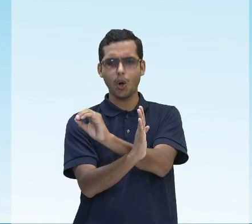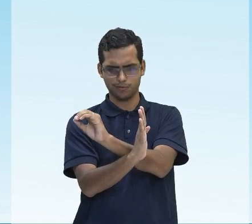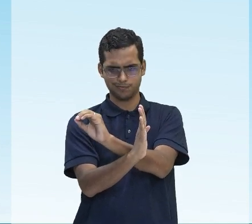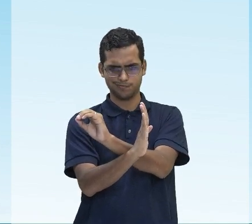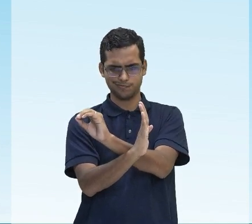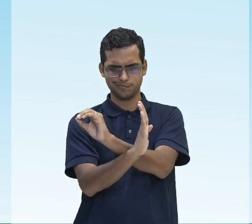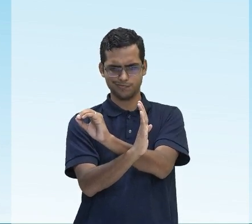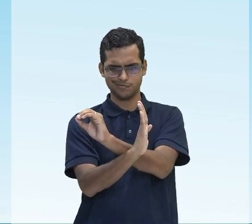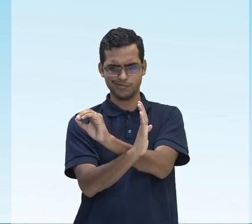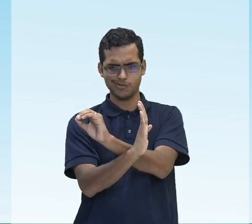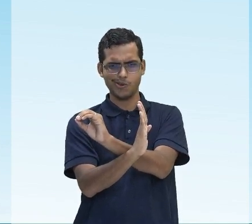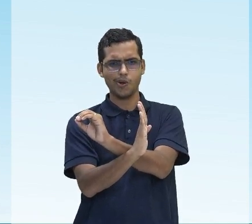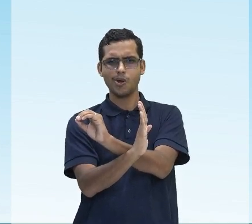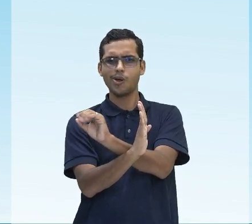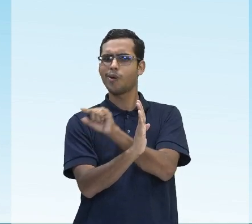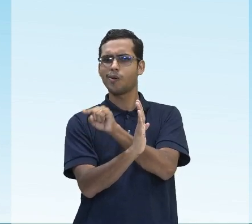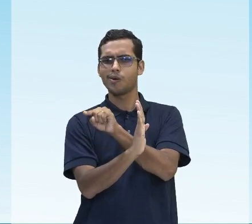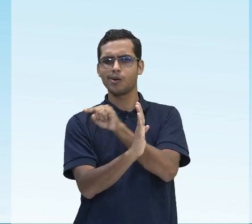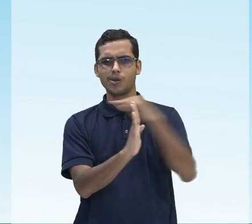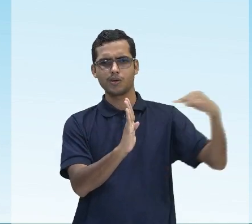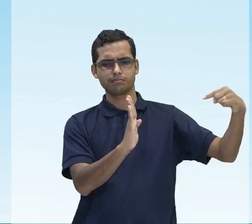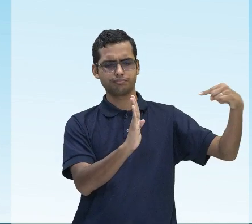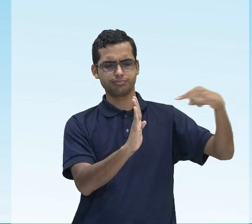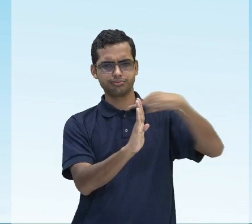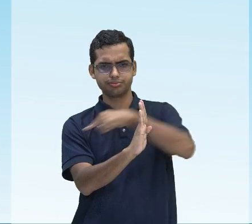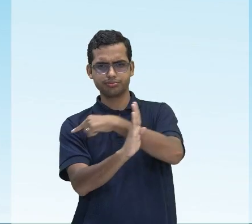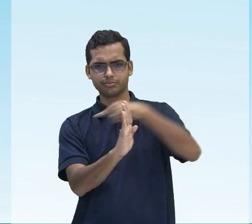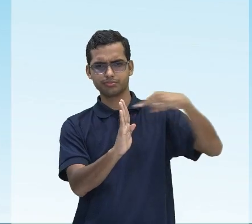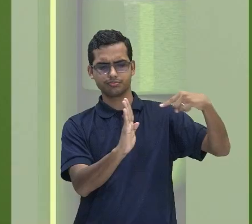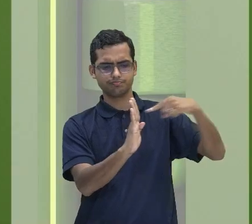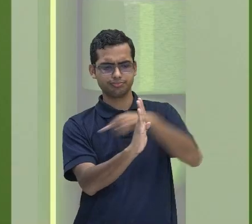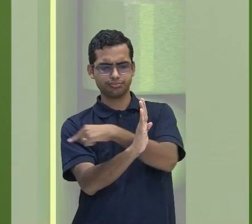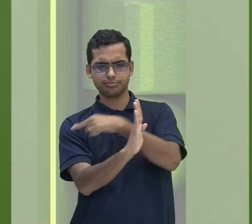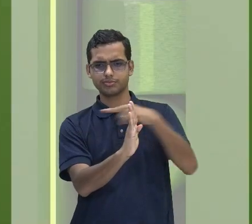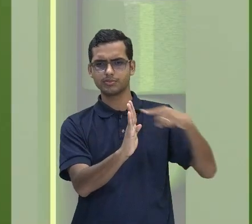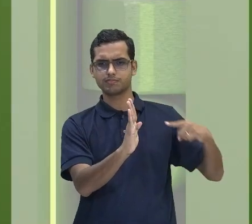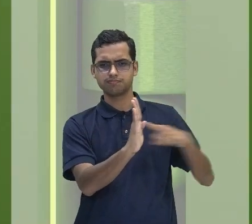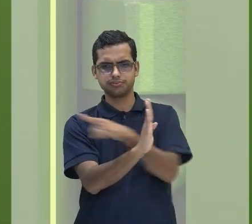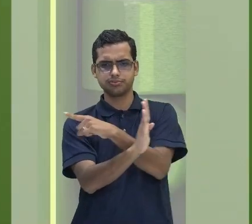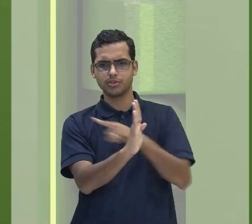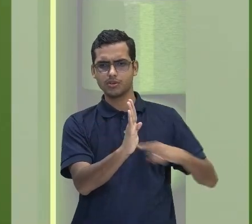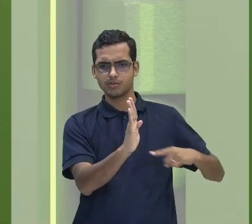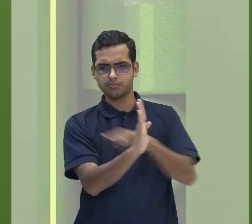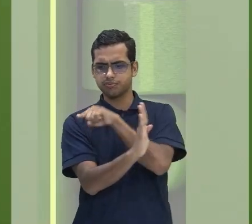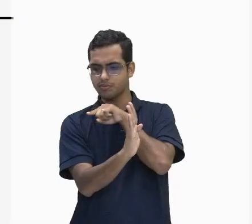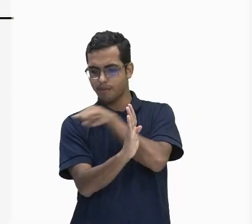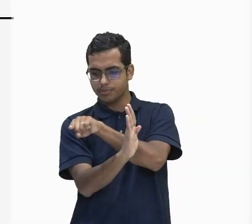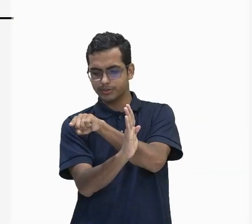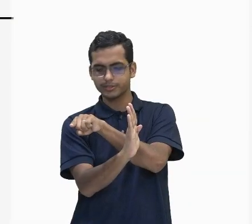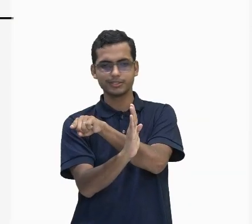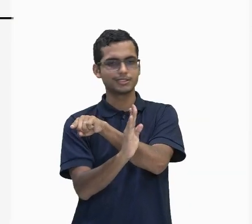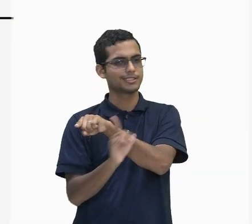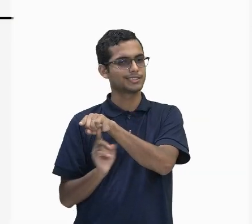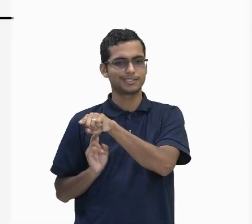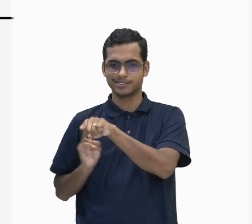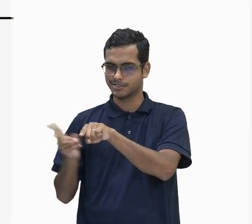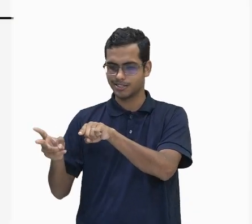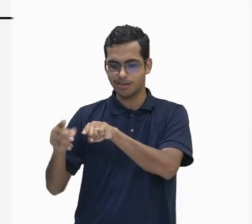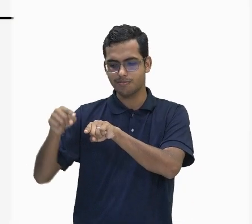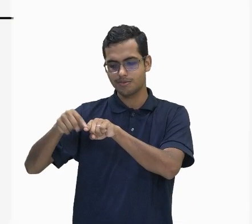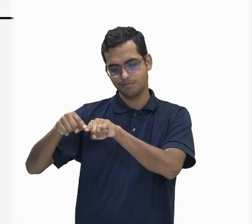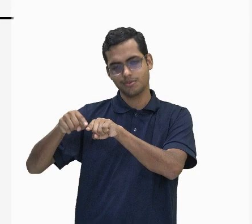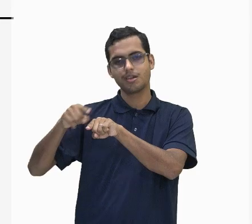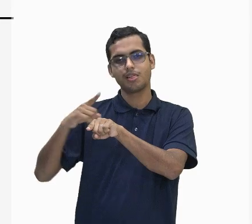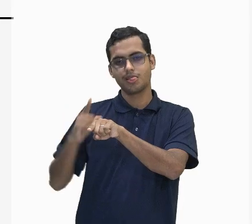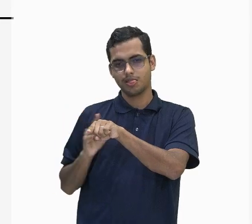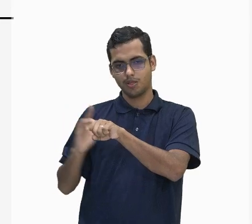principal do espelho. Ok? Agora nós temos a terceira propriedade. Essa terceira